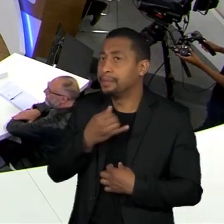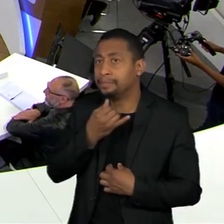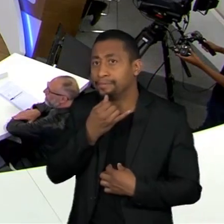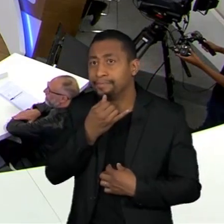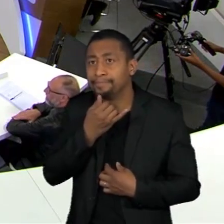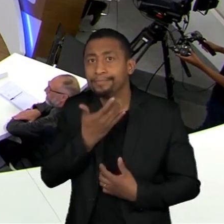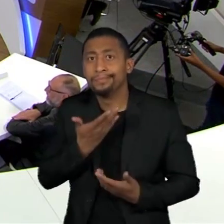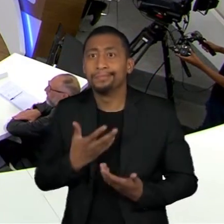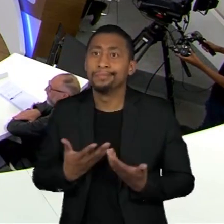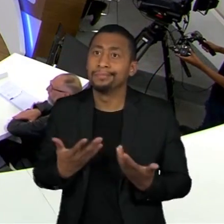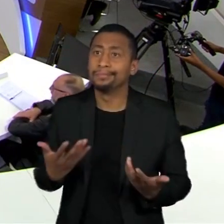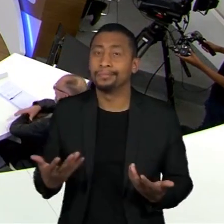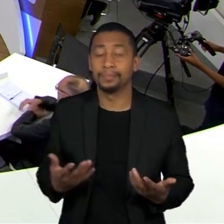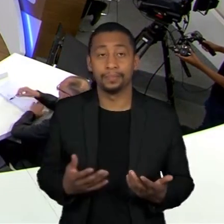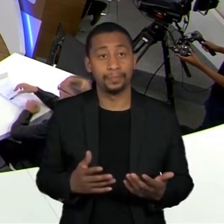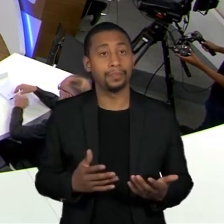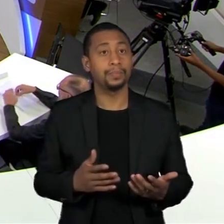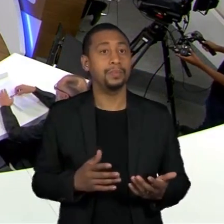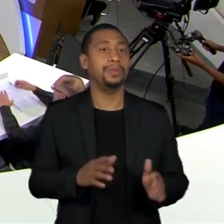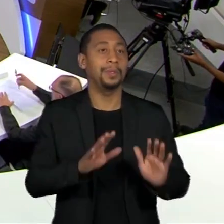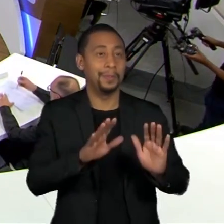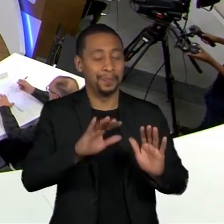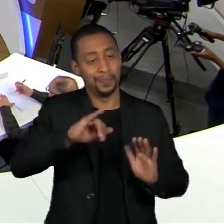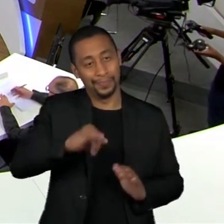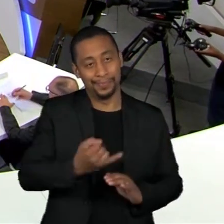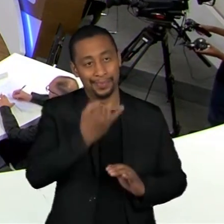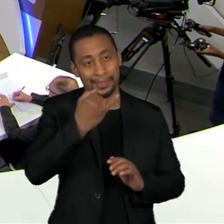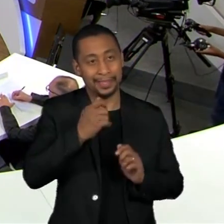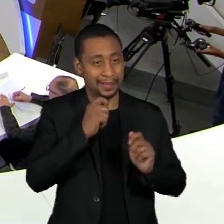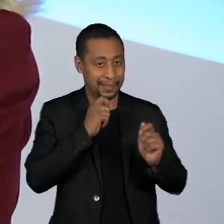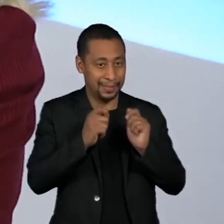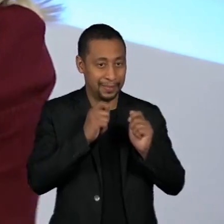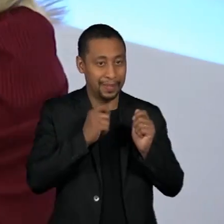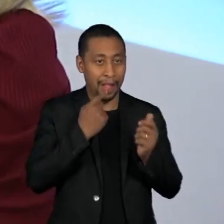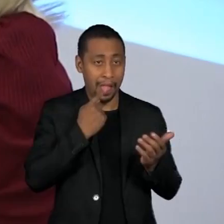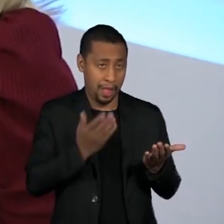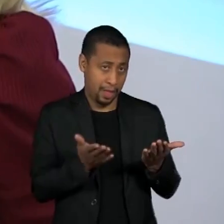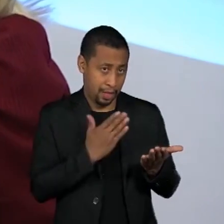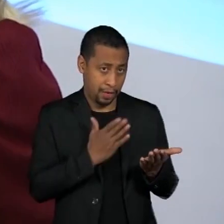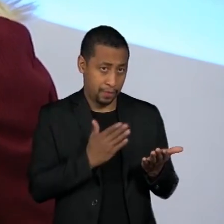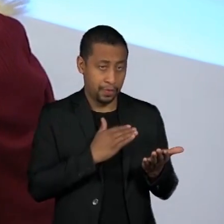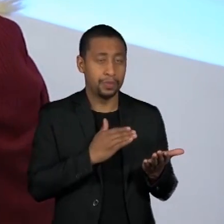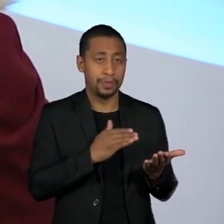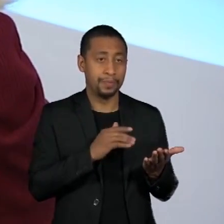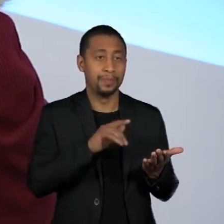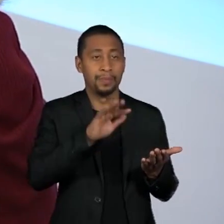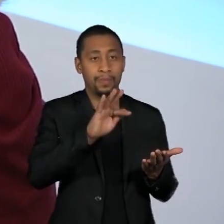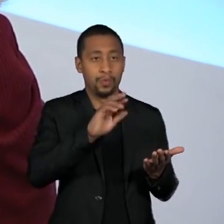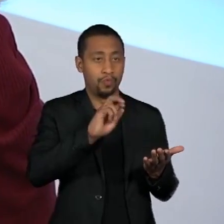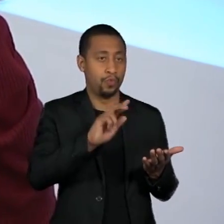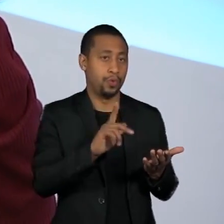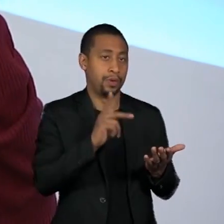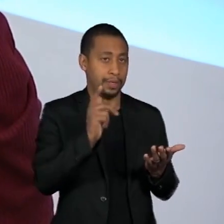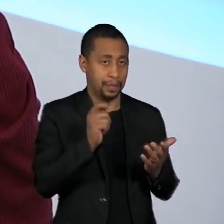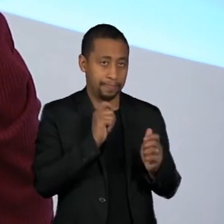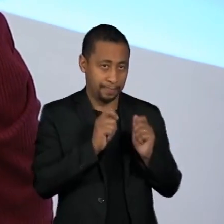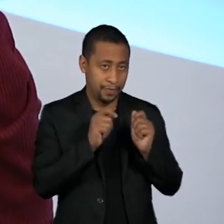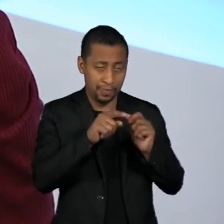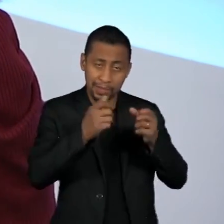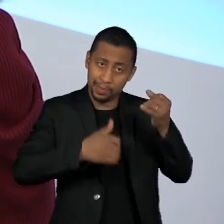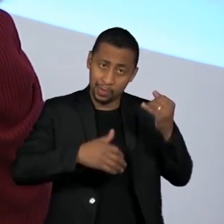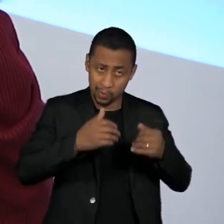aproveitando em uma entrevista Folha em 2021 você falou exatamente isso que eu moro na TV estava indo para o buraco